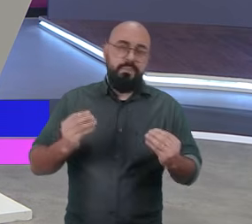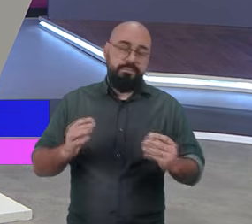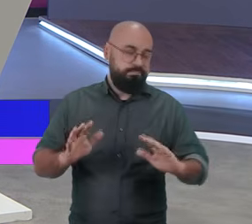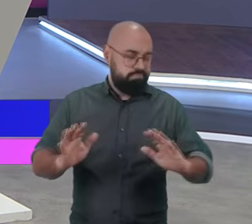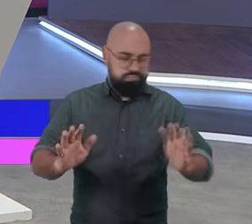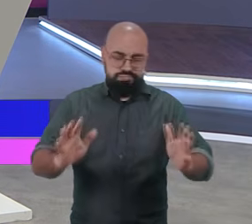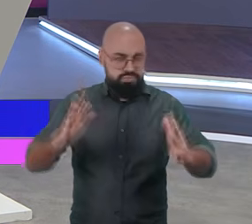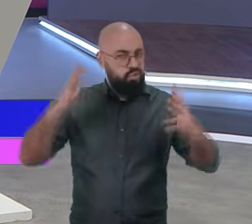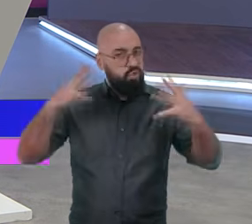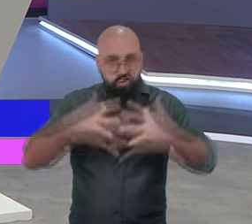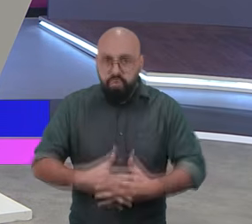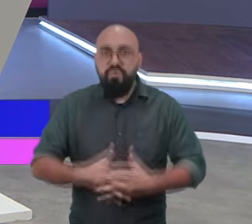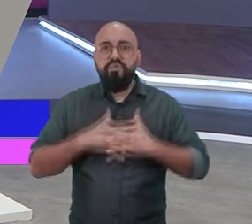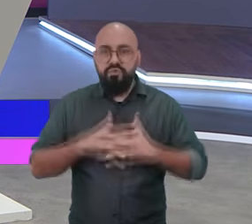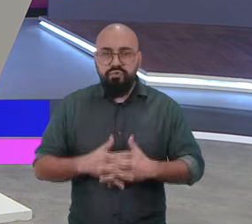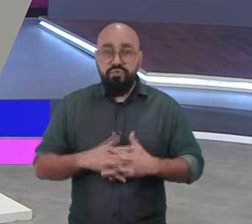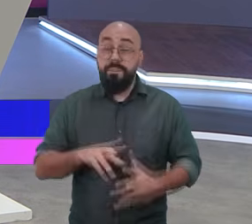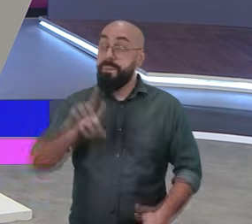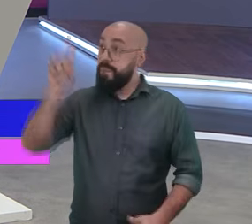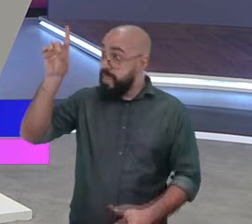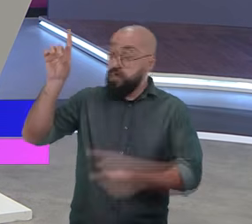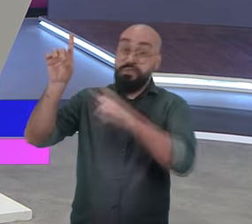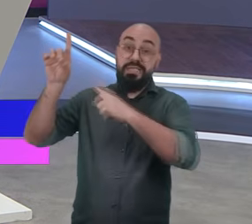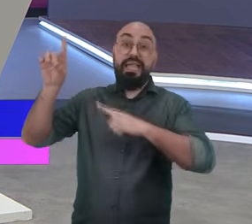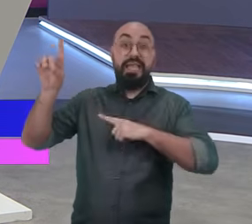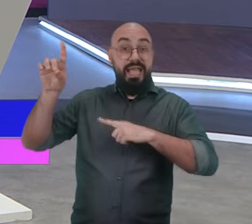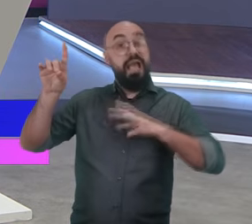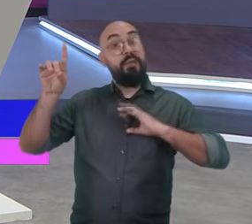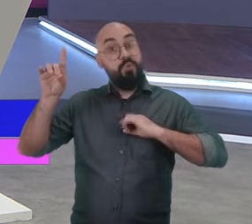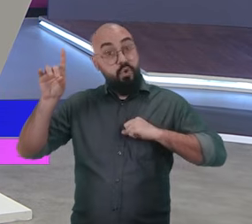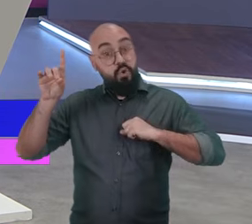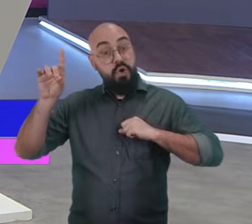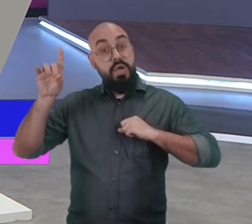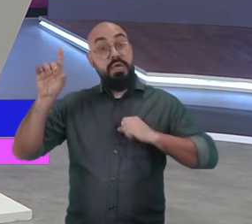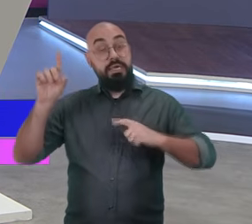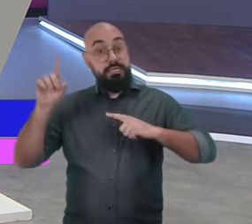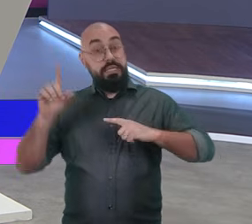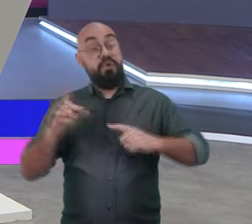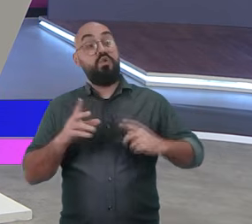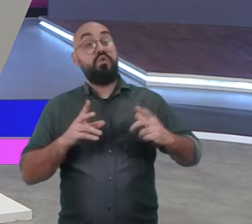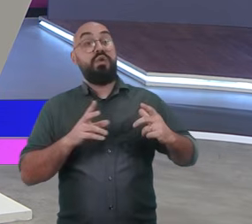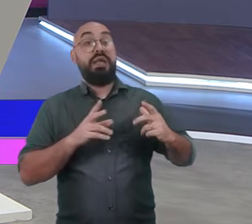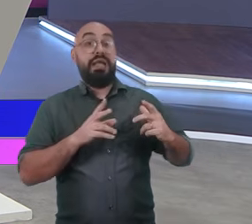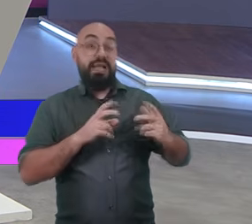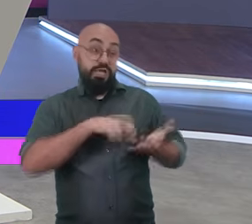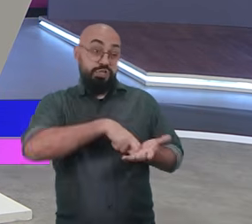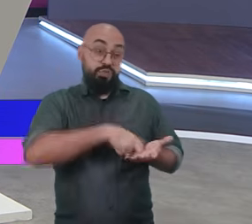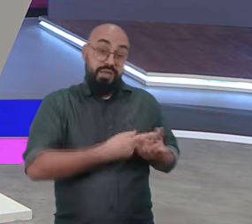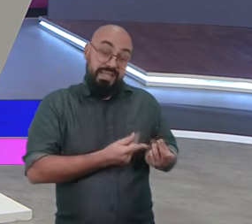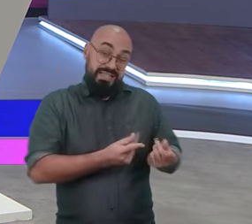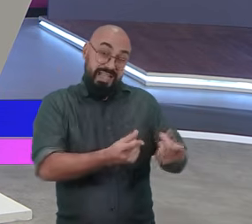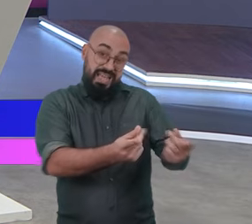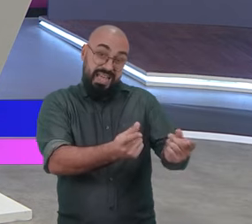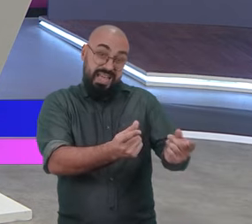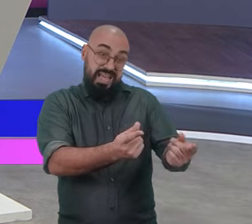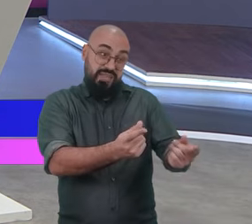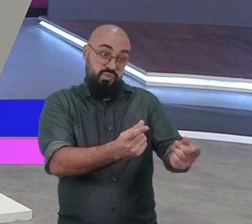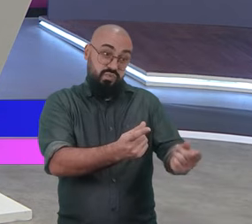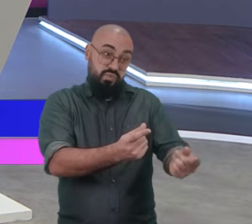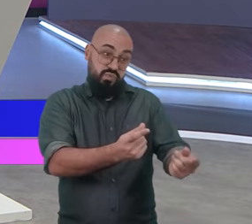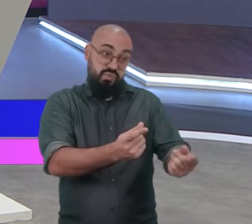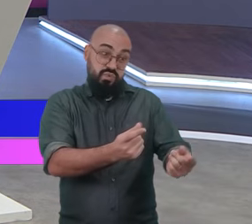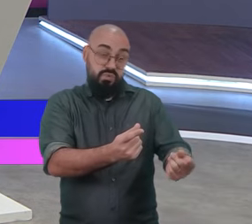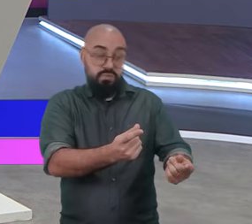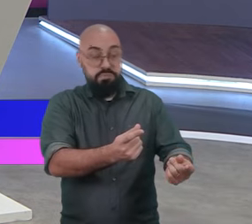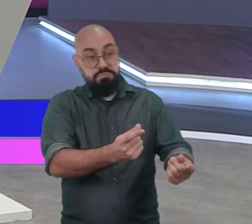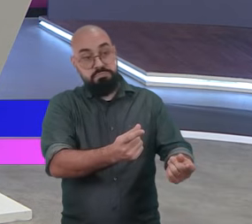e não permitirá um sofrimento eterno. Entenda que existe o castigo eterno e o eterno castigo. As consequências